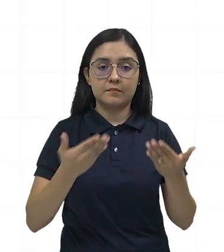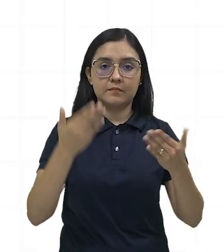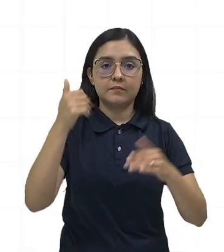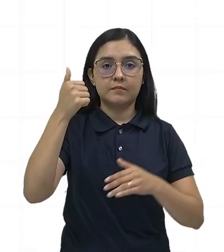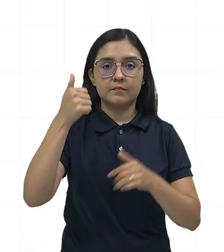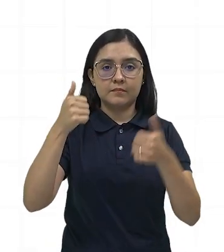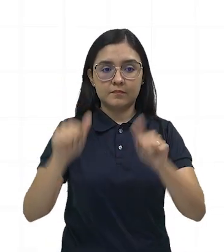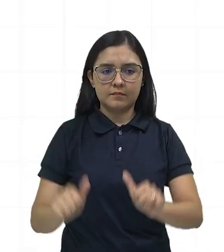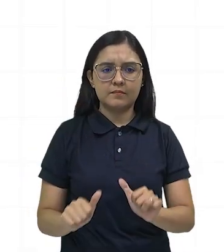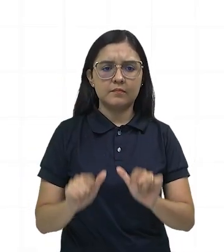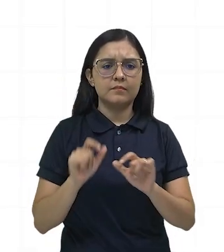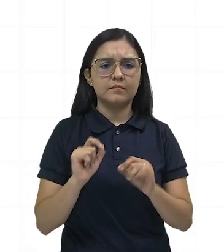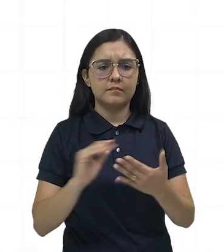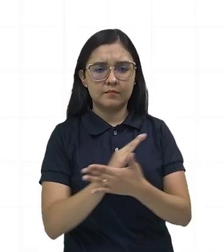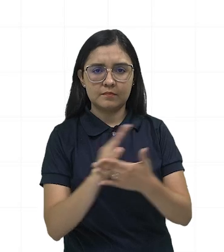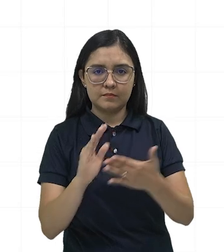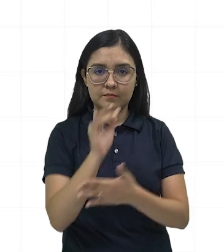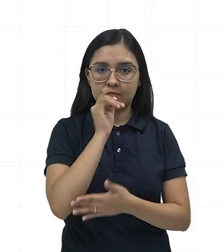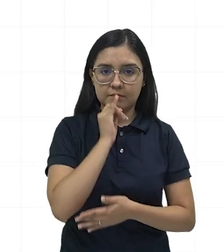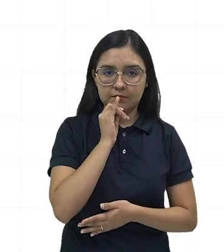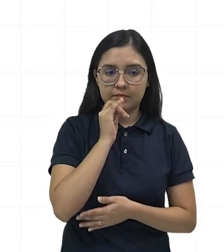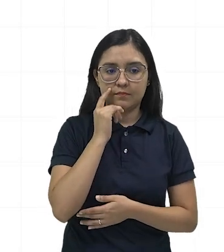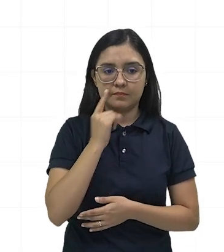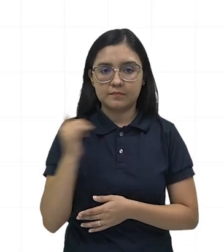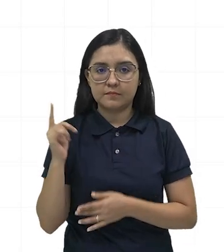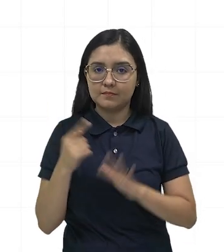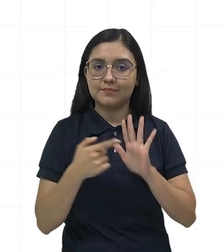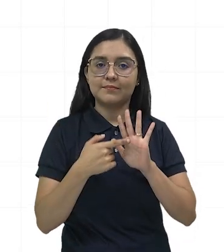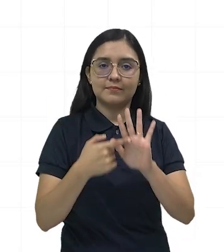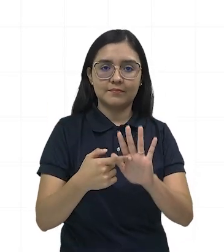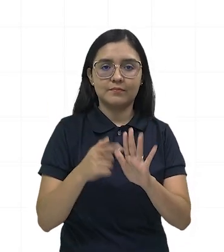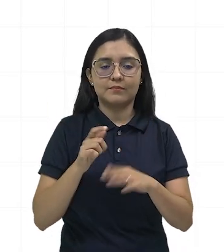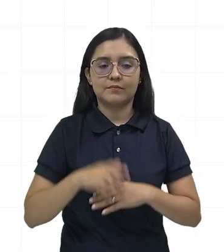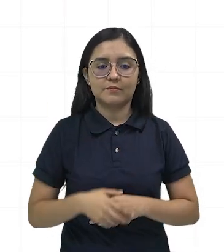né, alguns exemplos, tá?